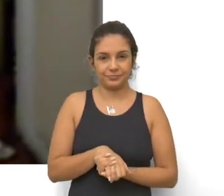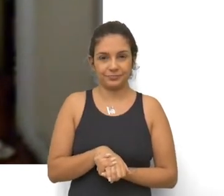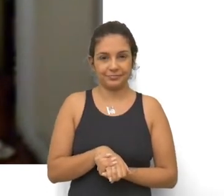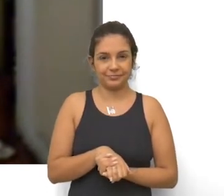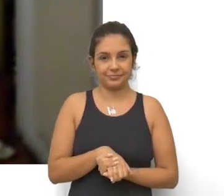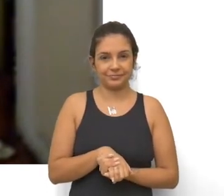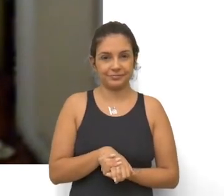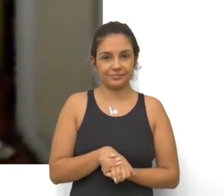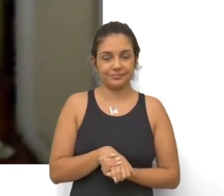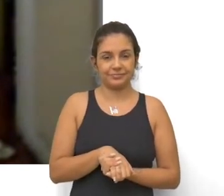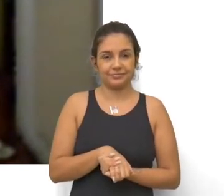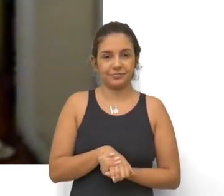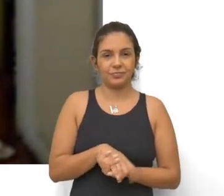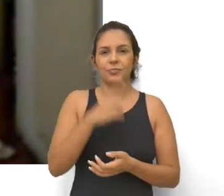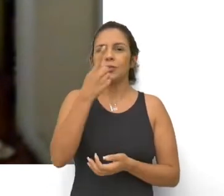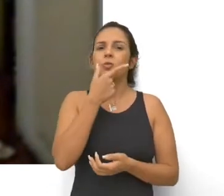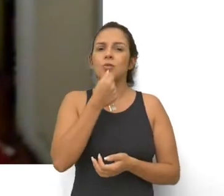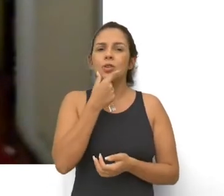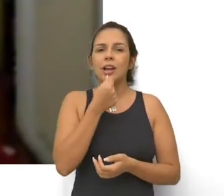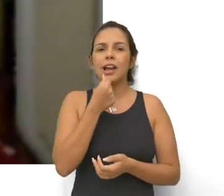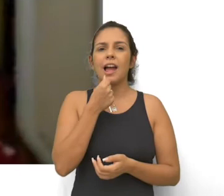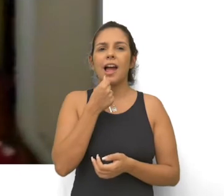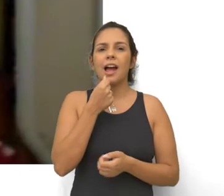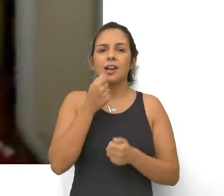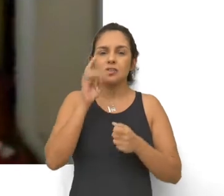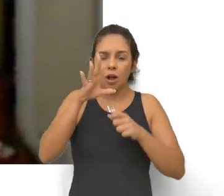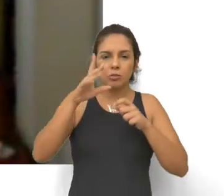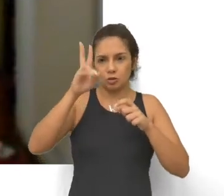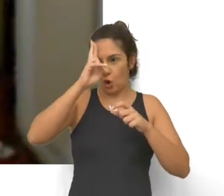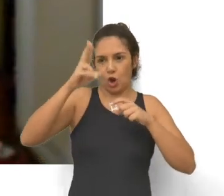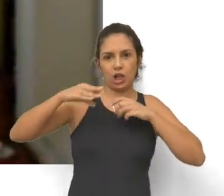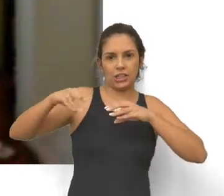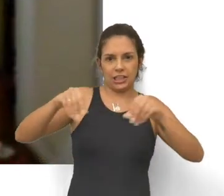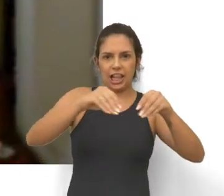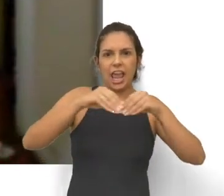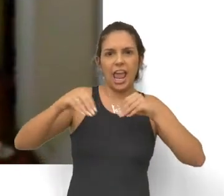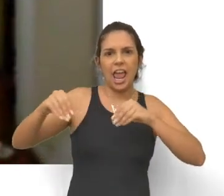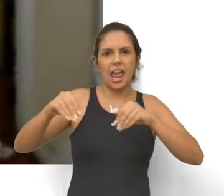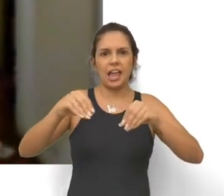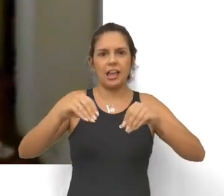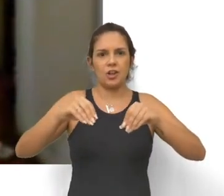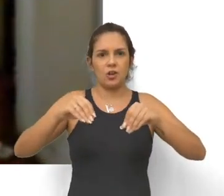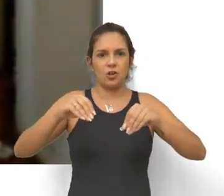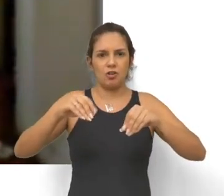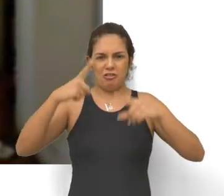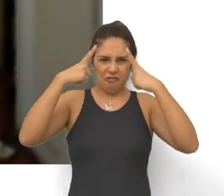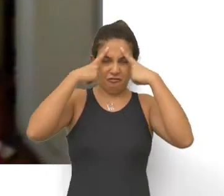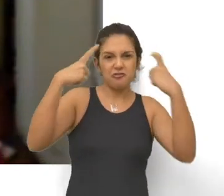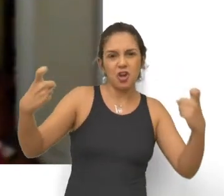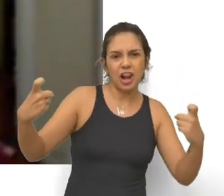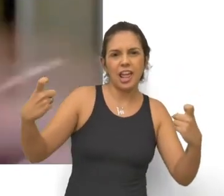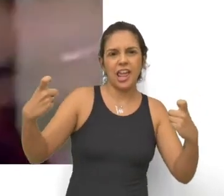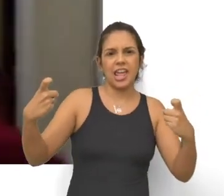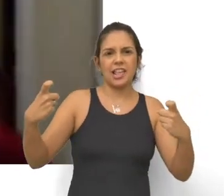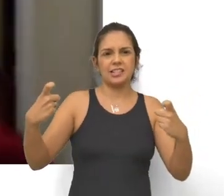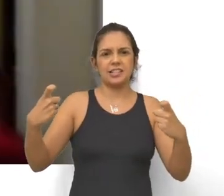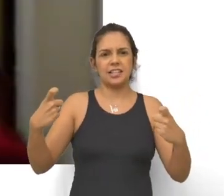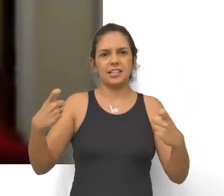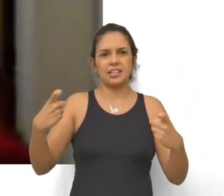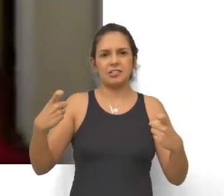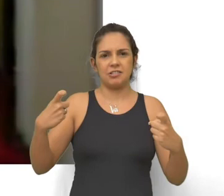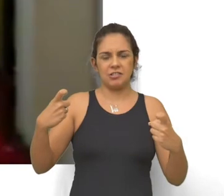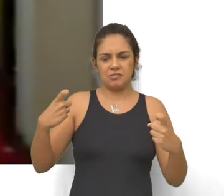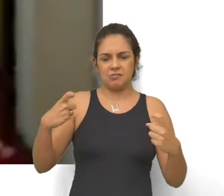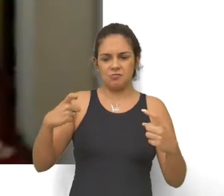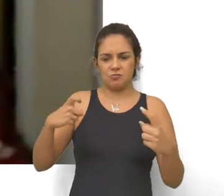lembrando. Era um cara meio bronco que foi expandindo as terras, um pouco na raça, um pouco na violência, essa coisa de pondo a cerca em